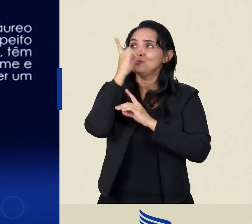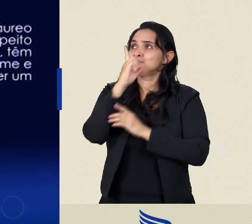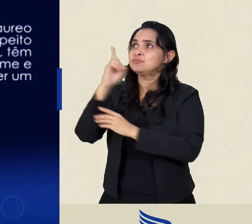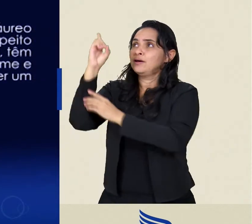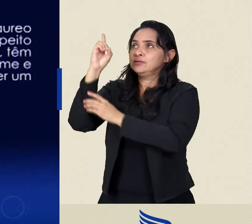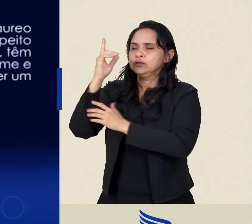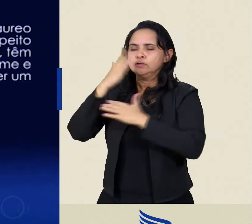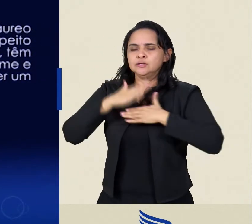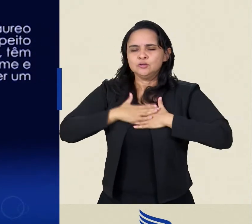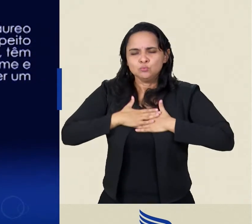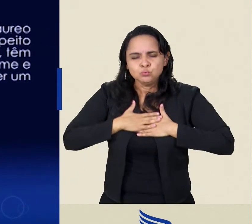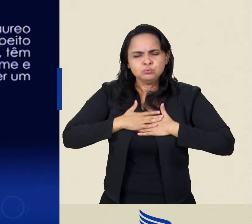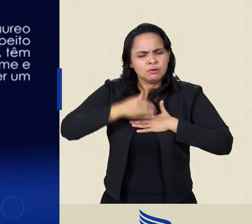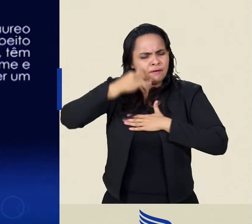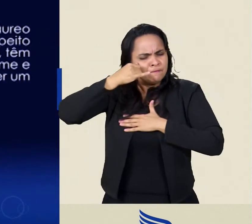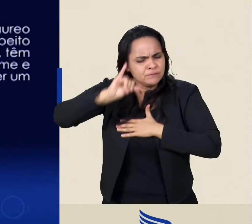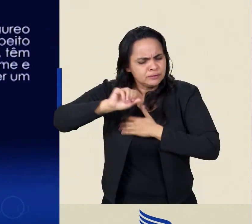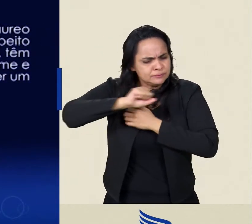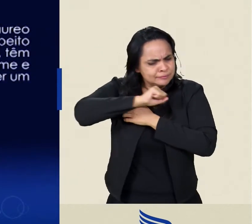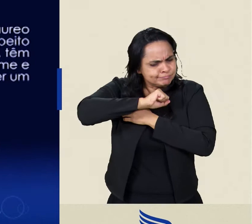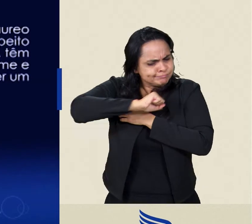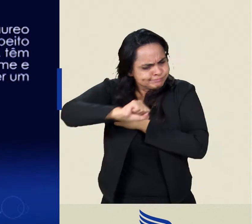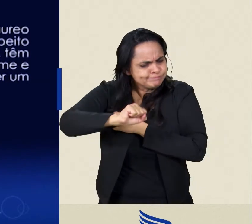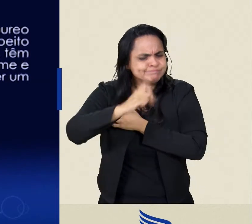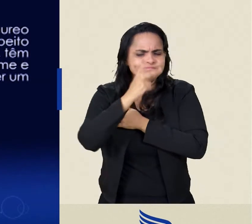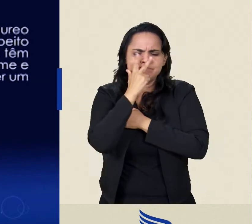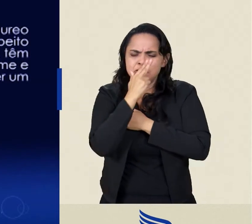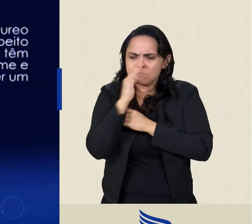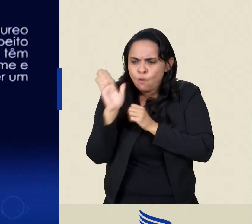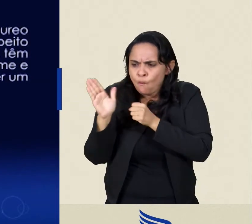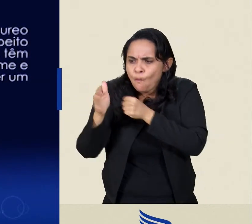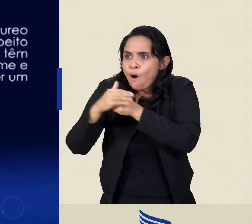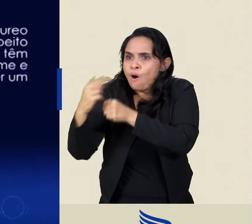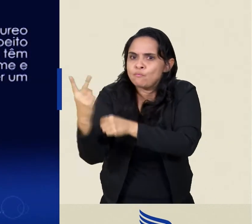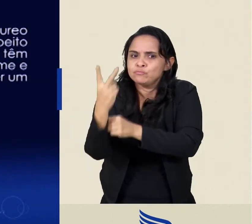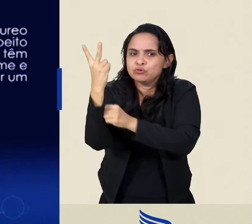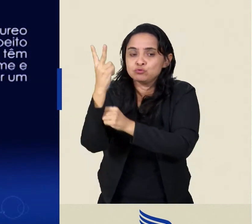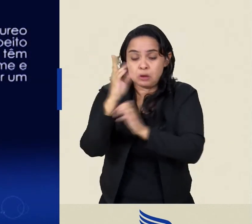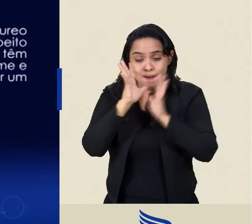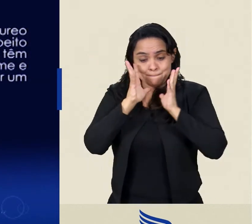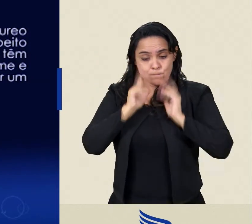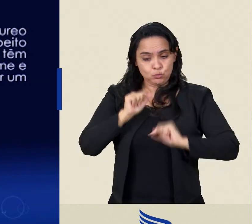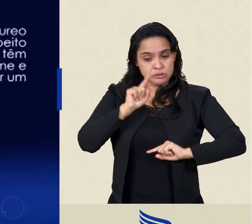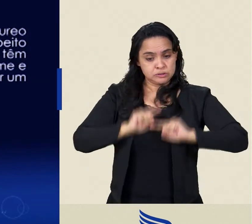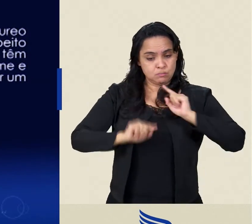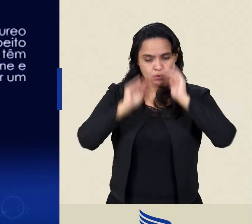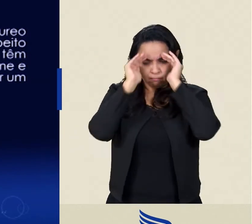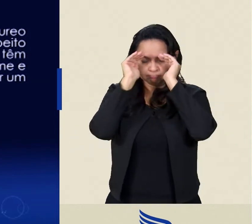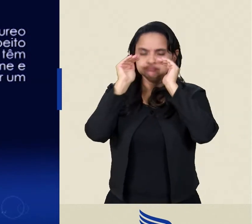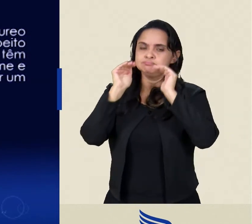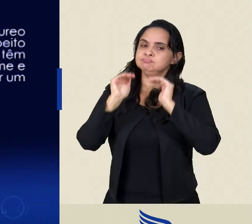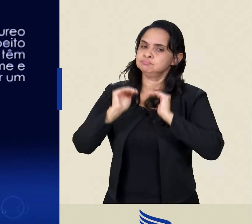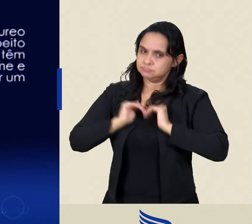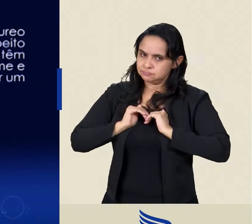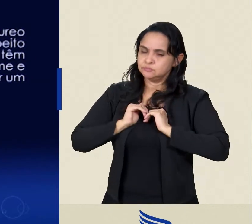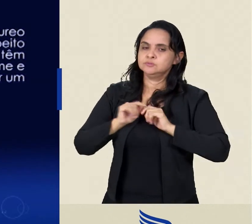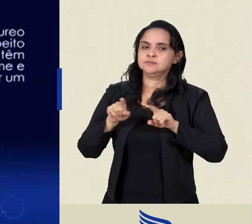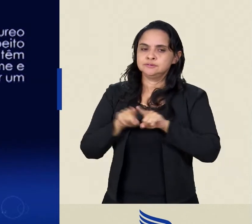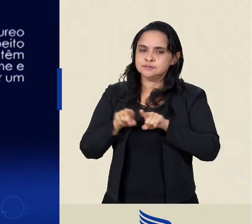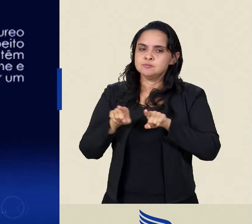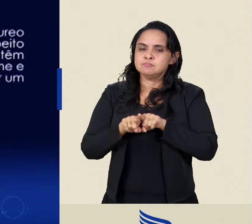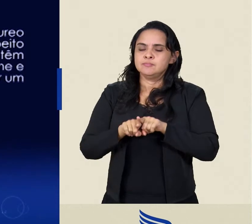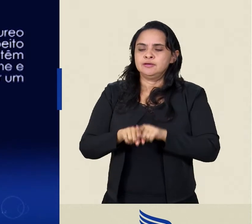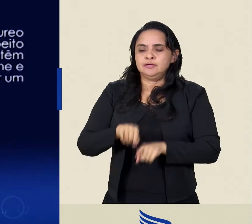como faríeis a um áureo tesouro. A pureza moral, o respeito próprio, o forte poder